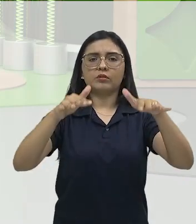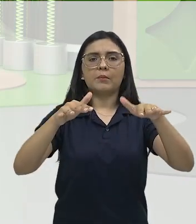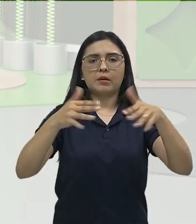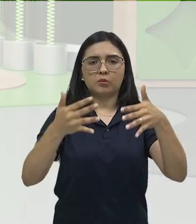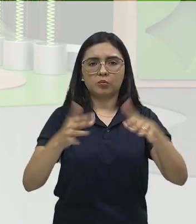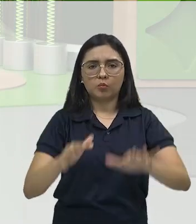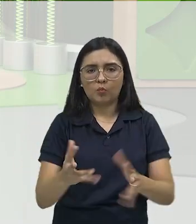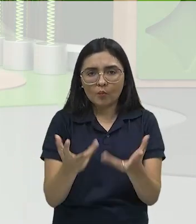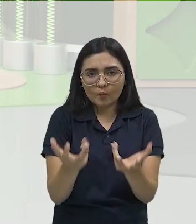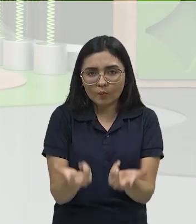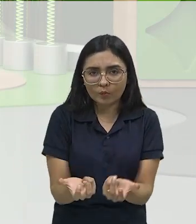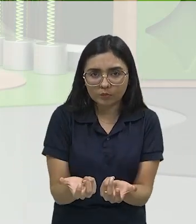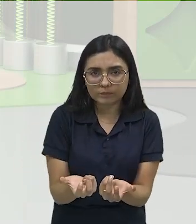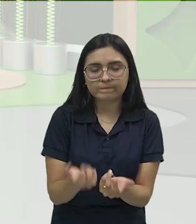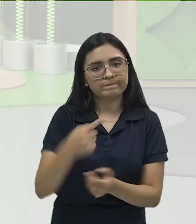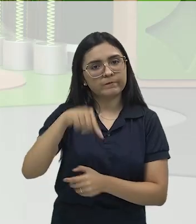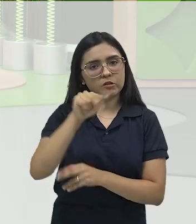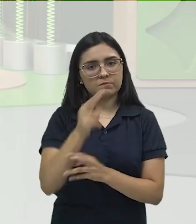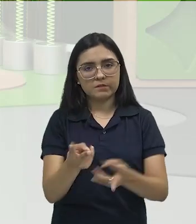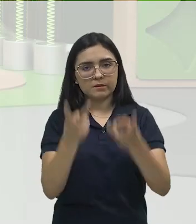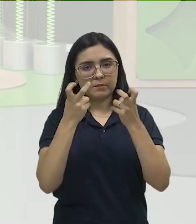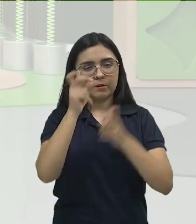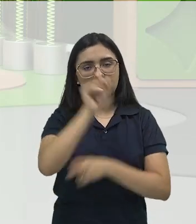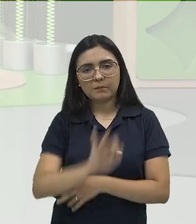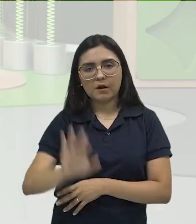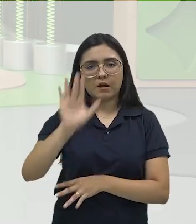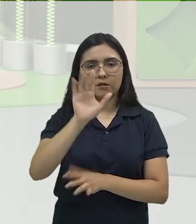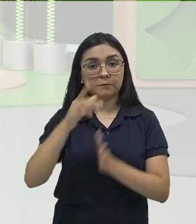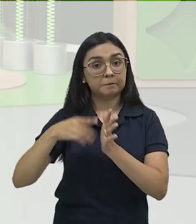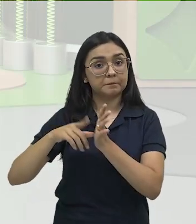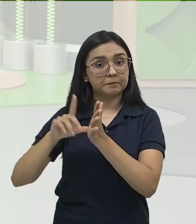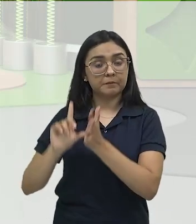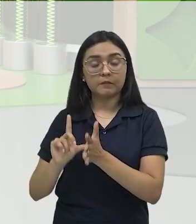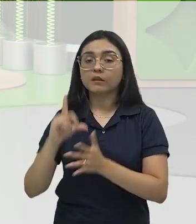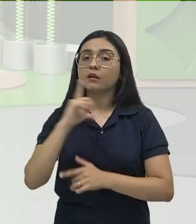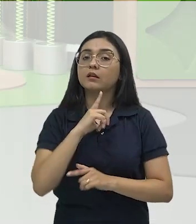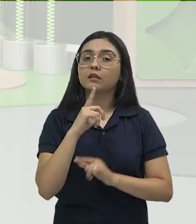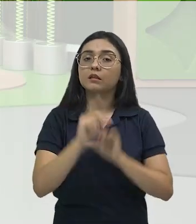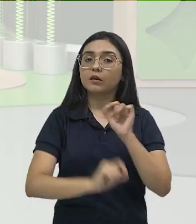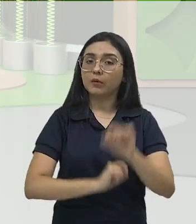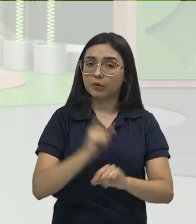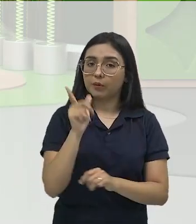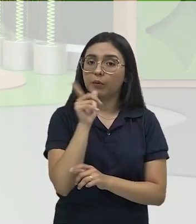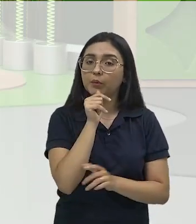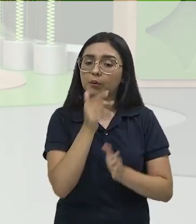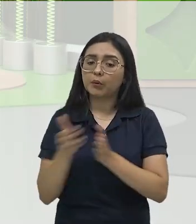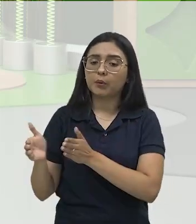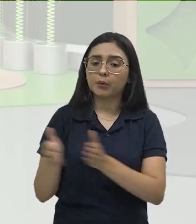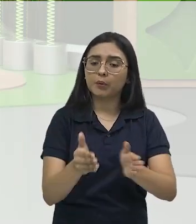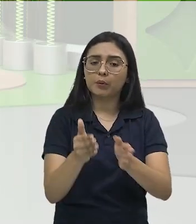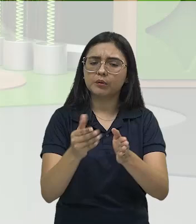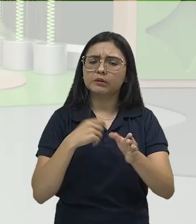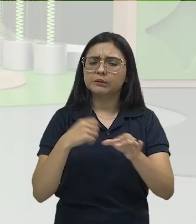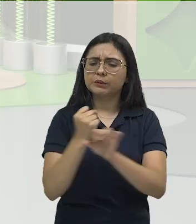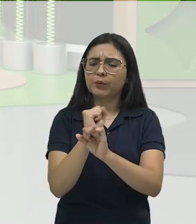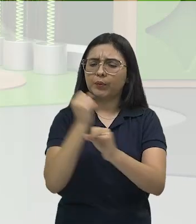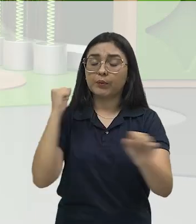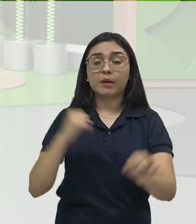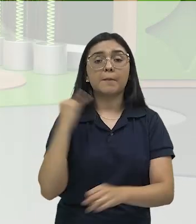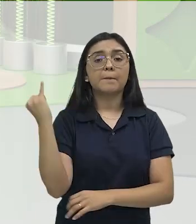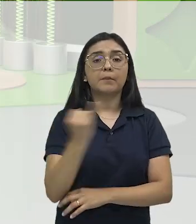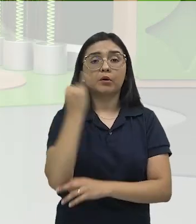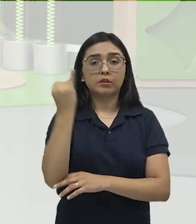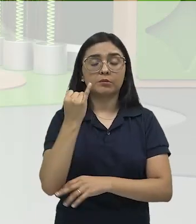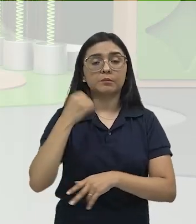nossos rios, né? Vocês viram nas nossas imagens anteriores que nós temos grandes rios que são importantíssimos